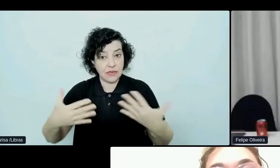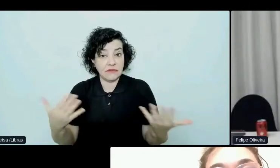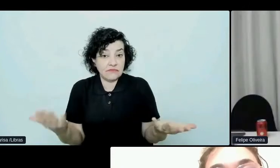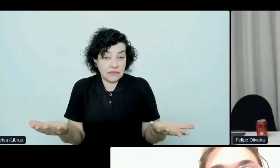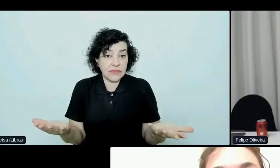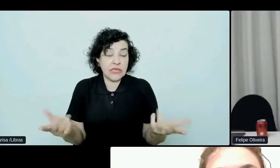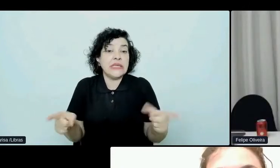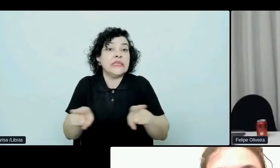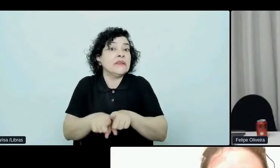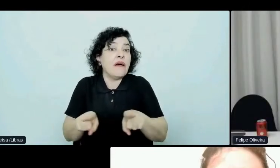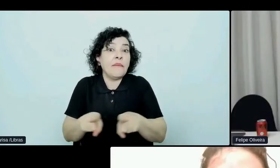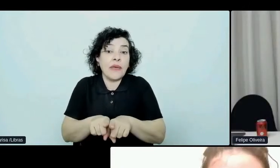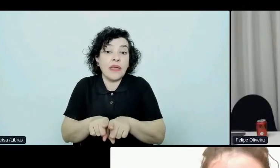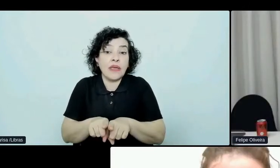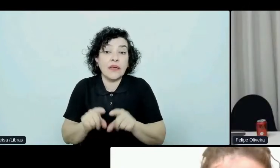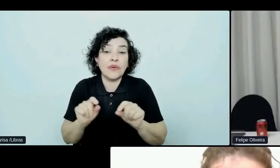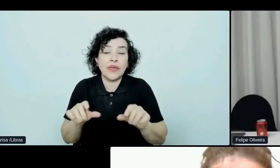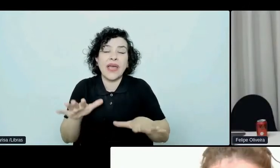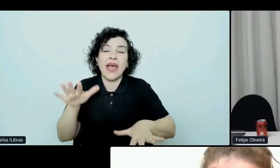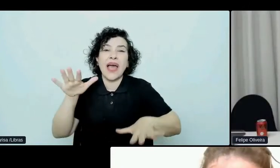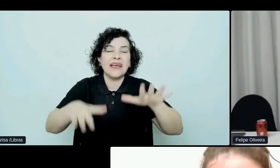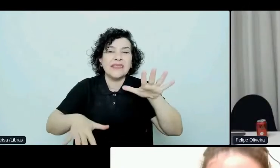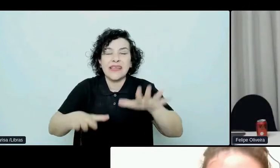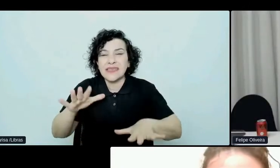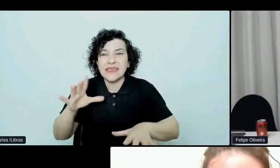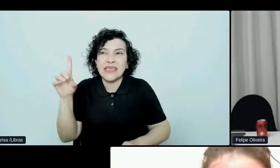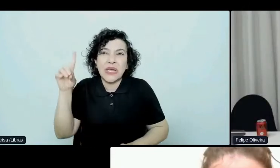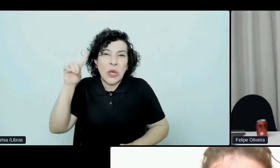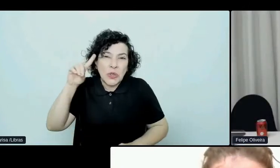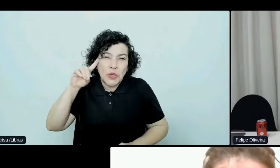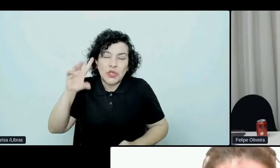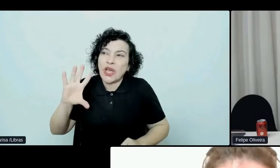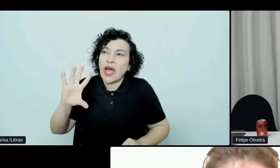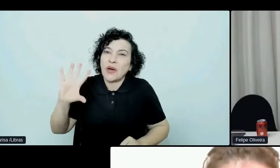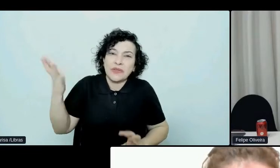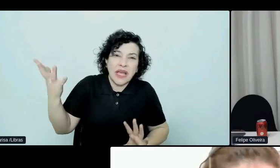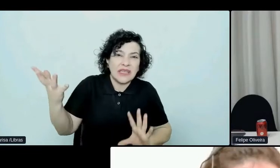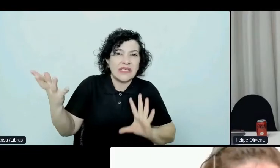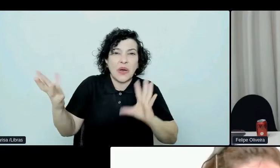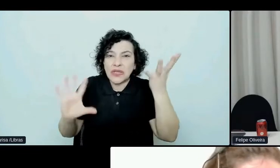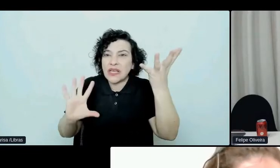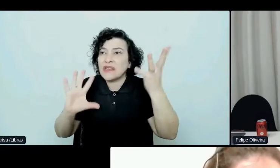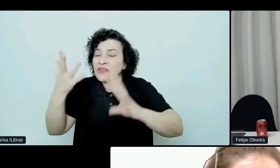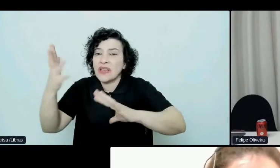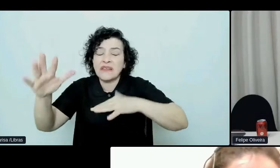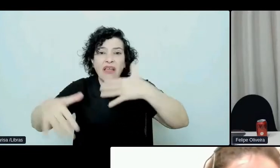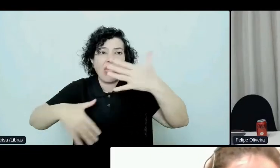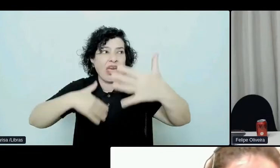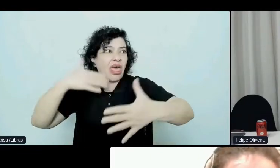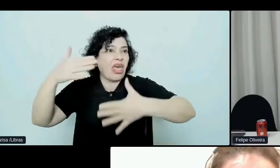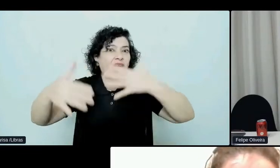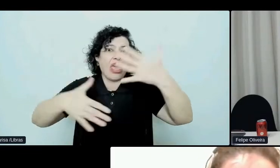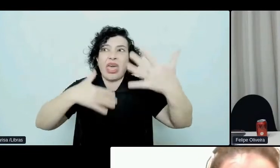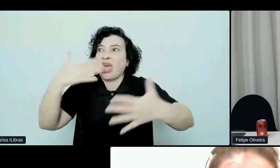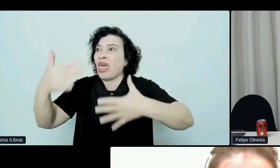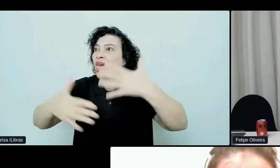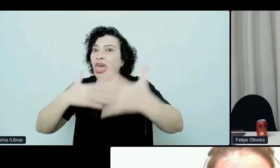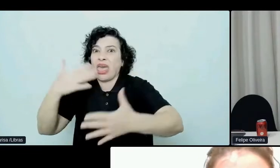que é o ser autista para reproduzir para os seus alunos e, inclusive,